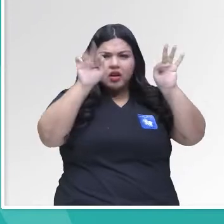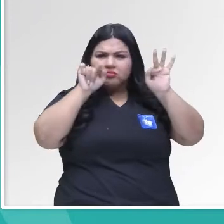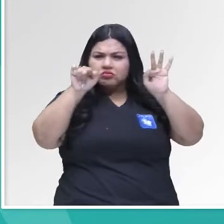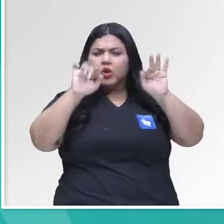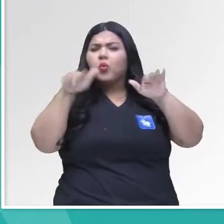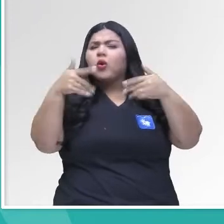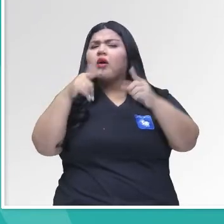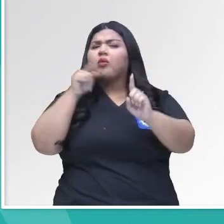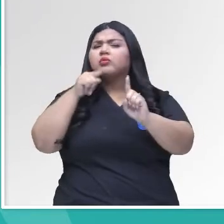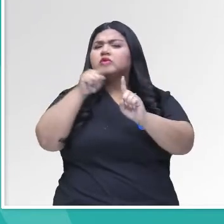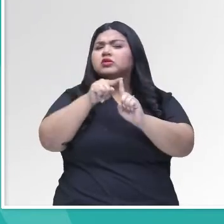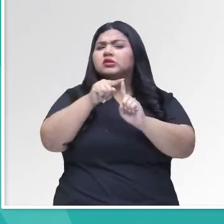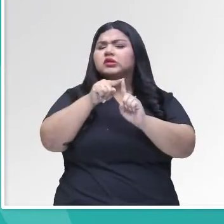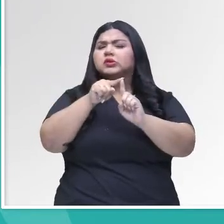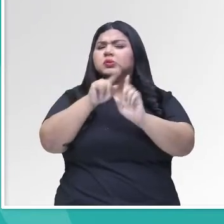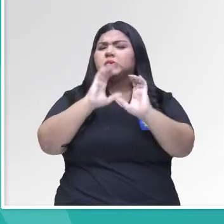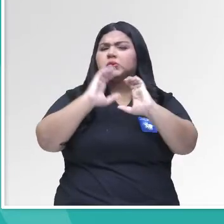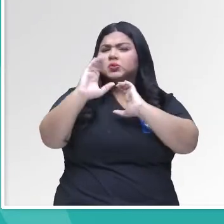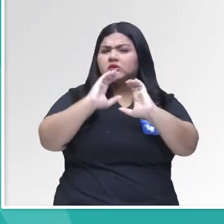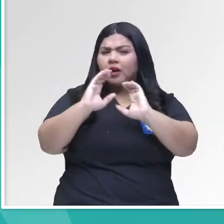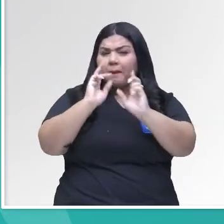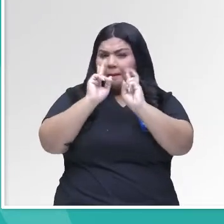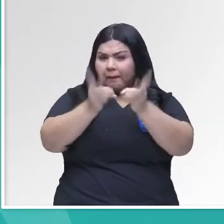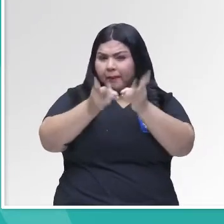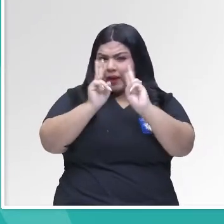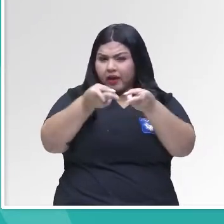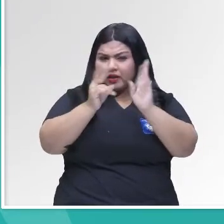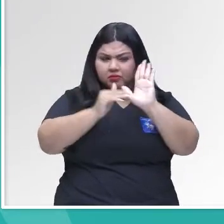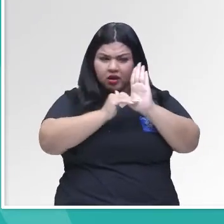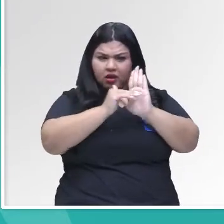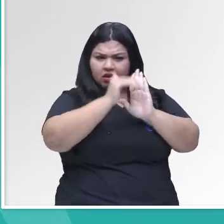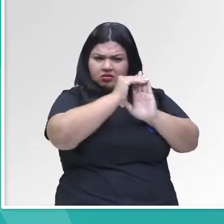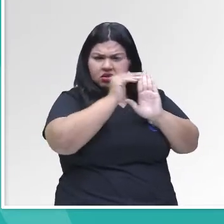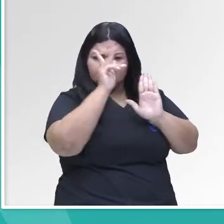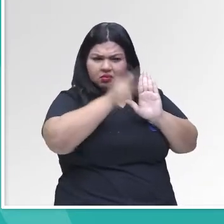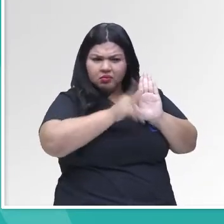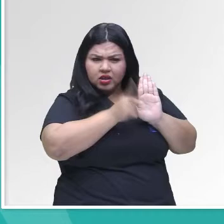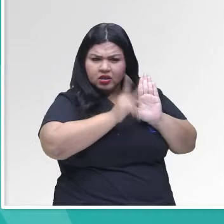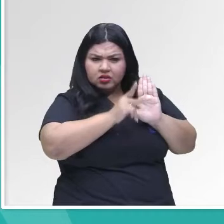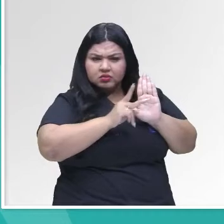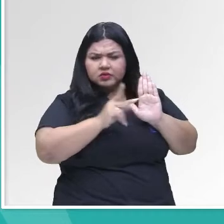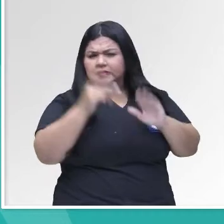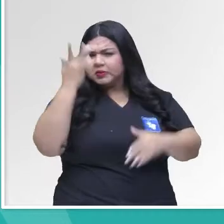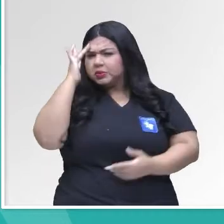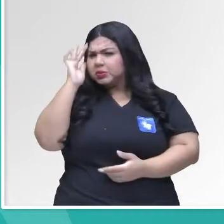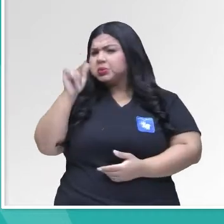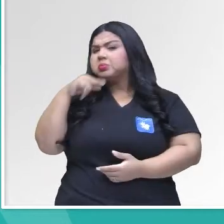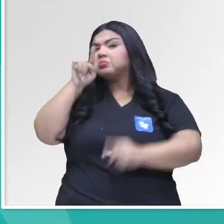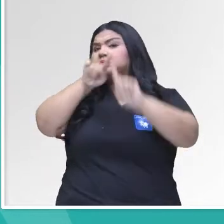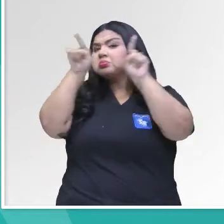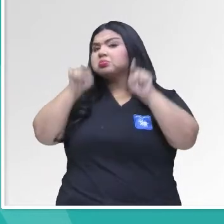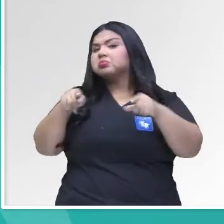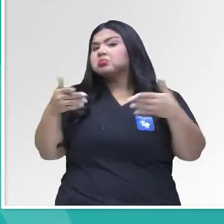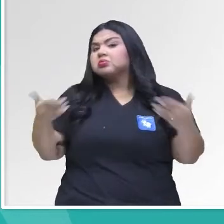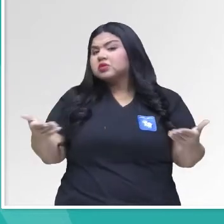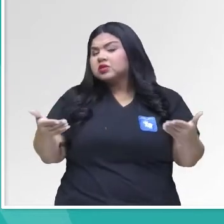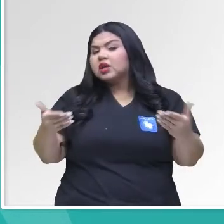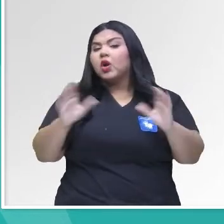comunicativa aí? É a mesma intenção da receita? O que você acha? o público-alvo